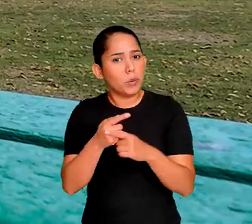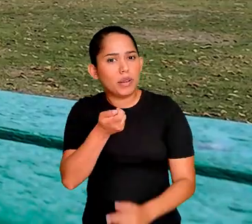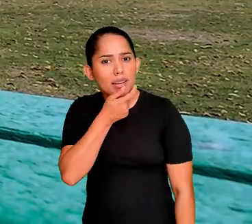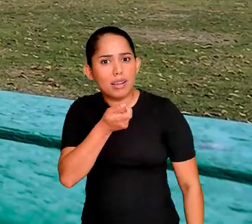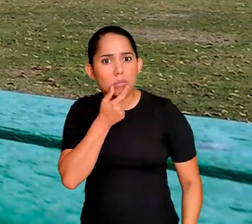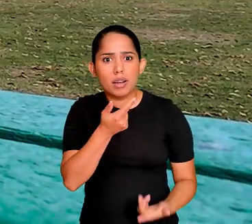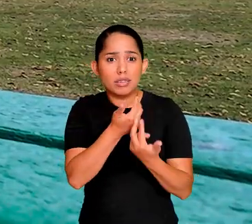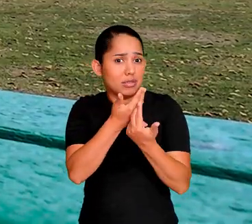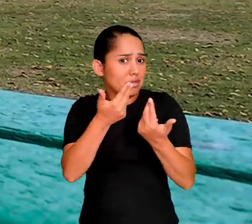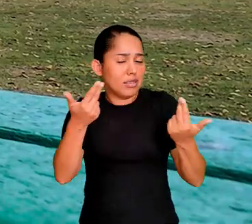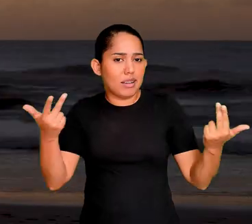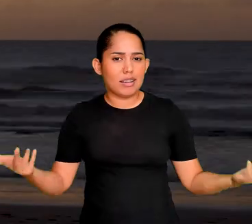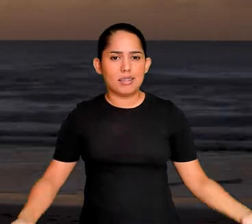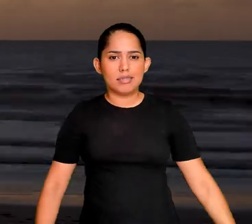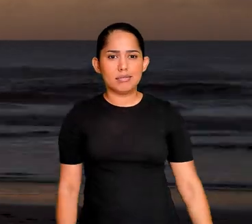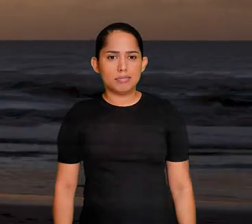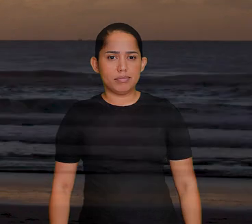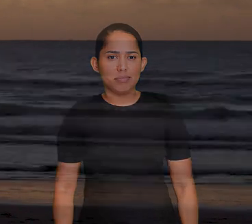remedy for many things.